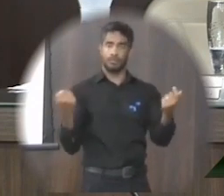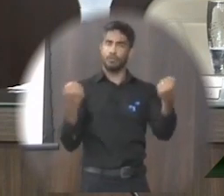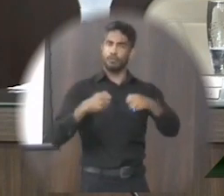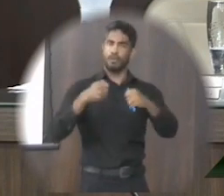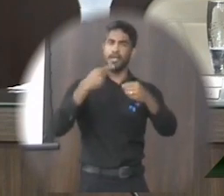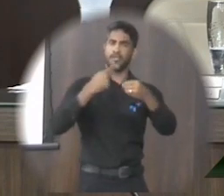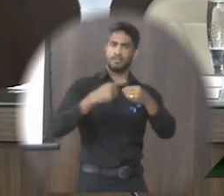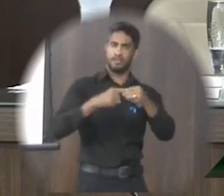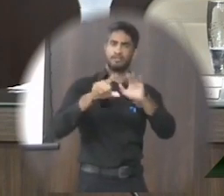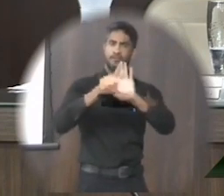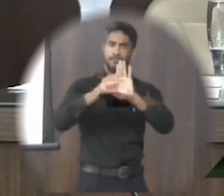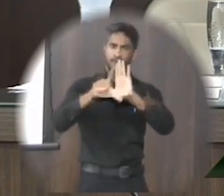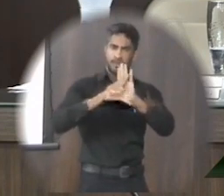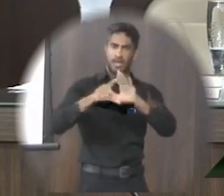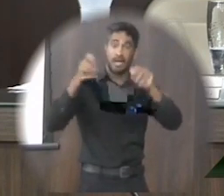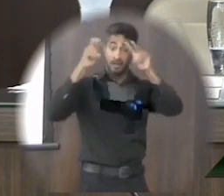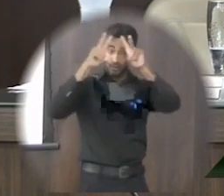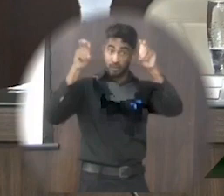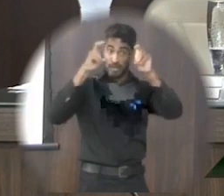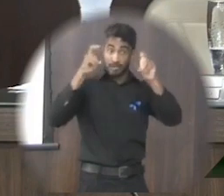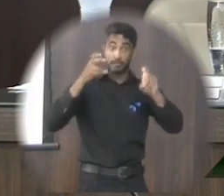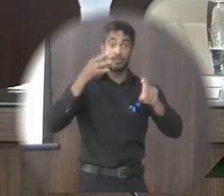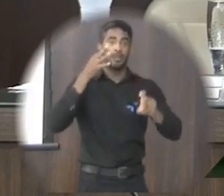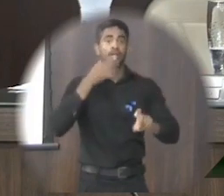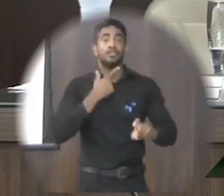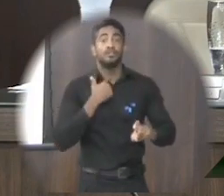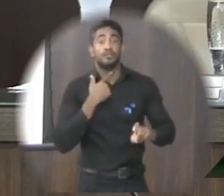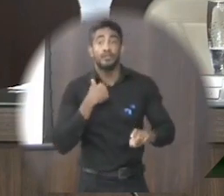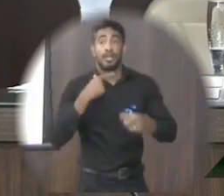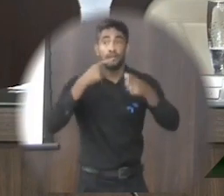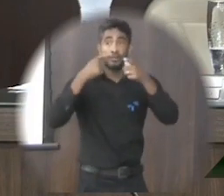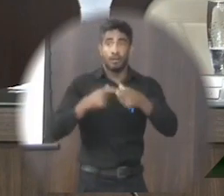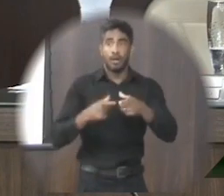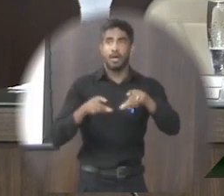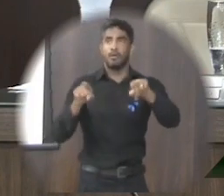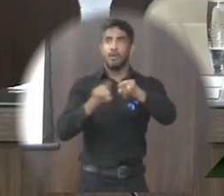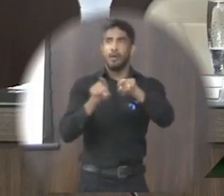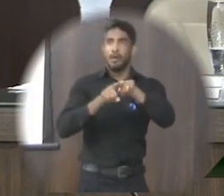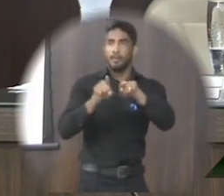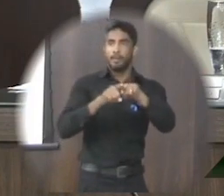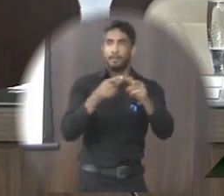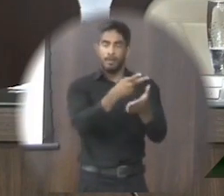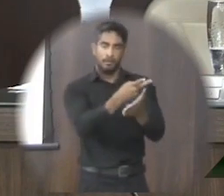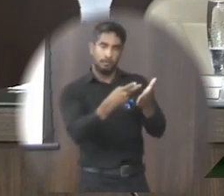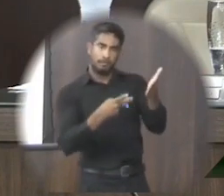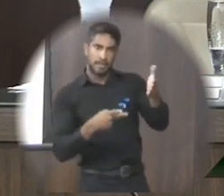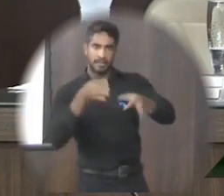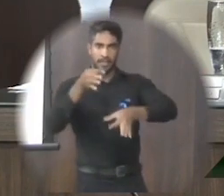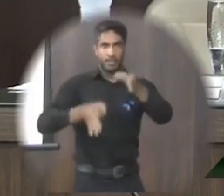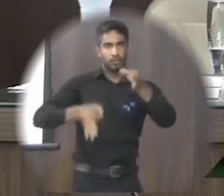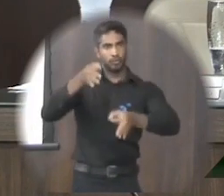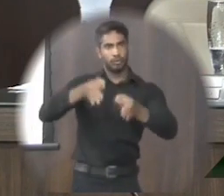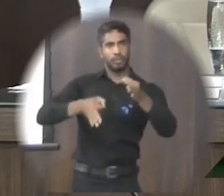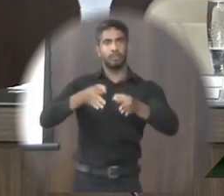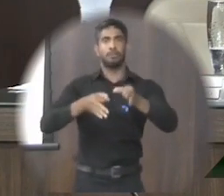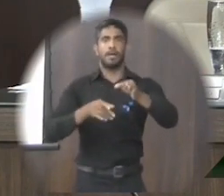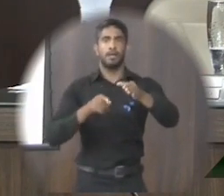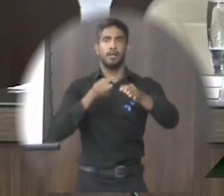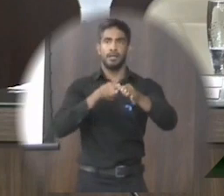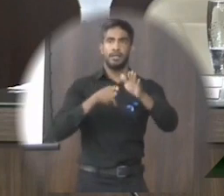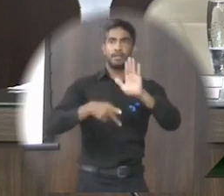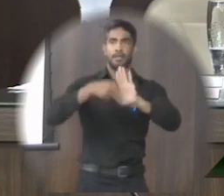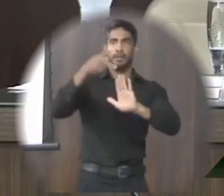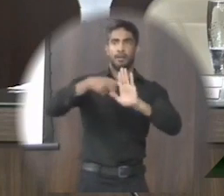municípios legislar sobre o assunto de interesse local. Foi dado parecer jurídico favorável à tramitação do